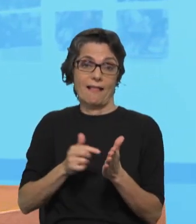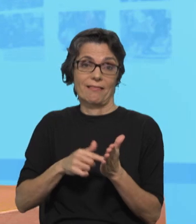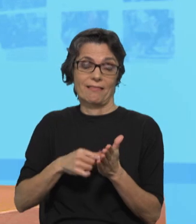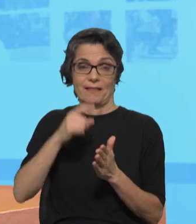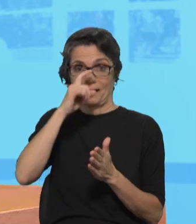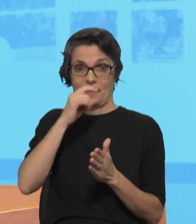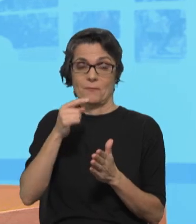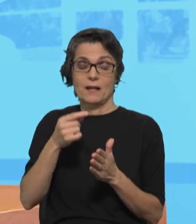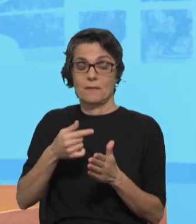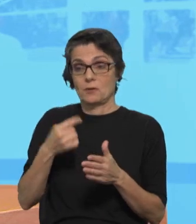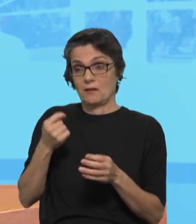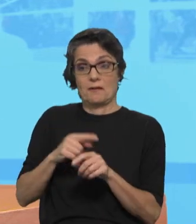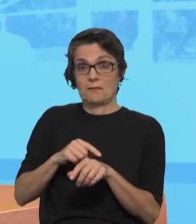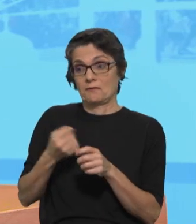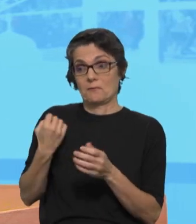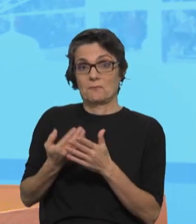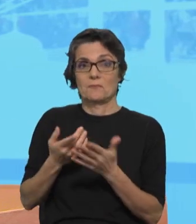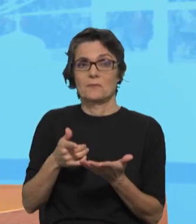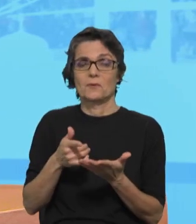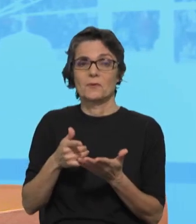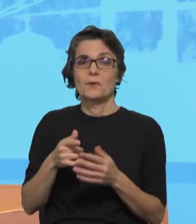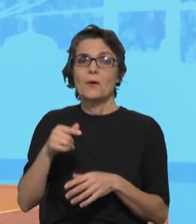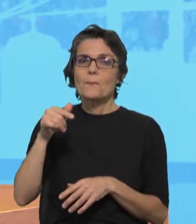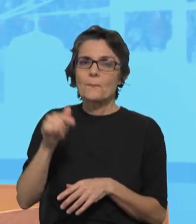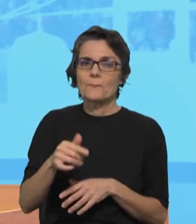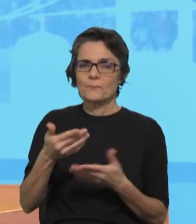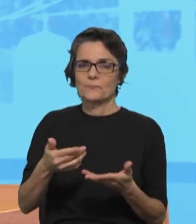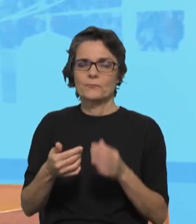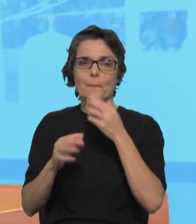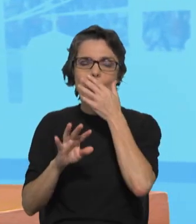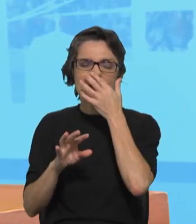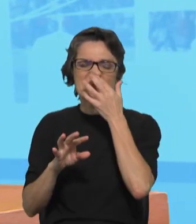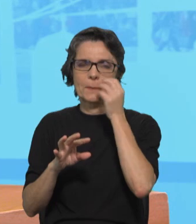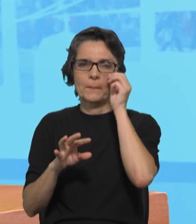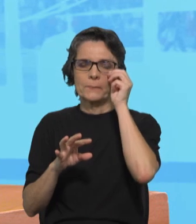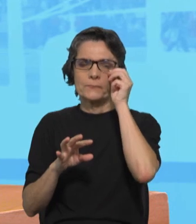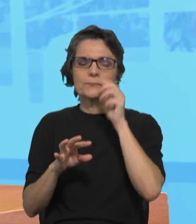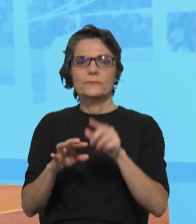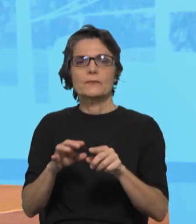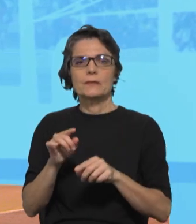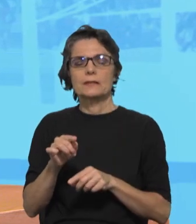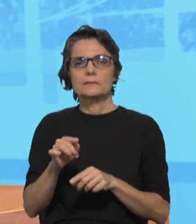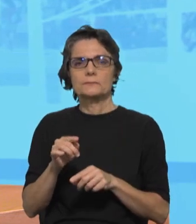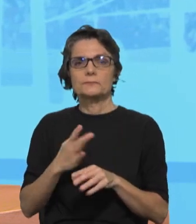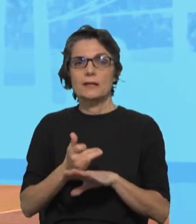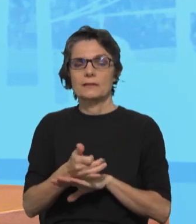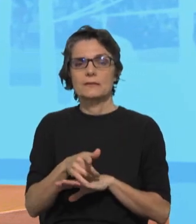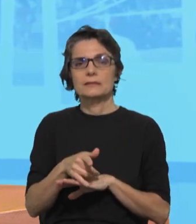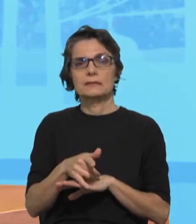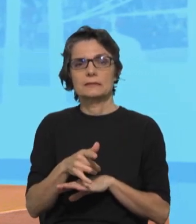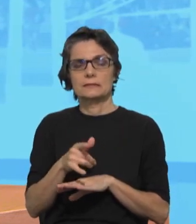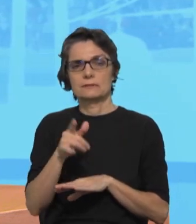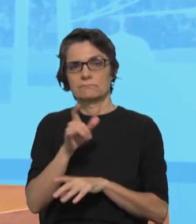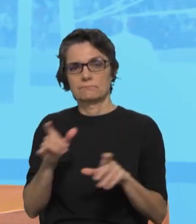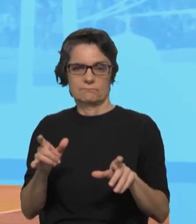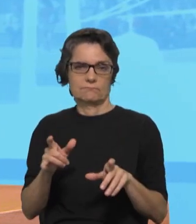foi agora recentemente para este patriarca. Mas a intervenção dos católicos e